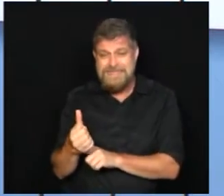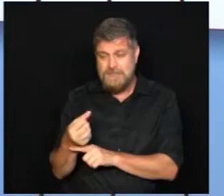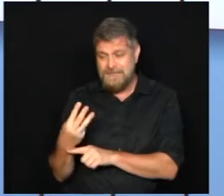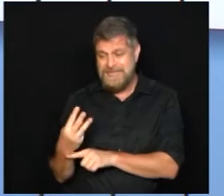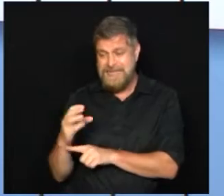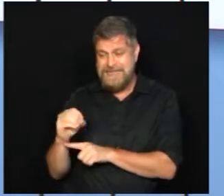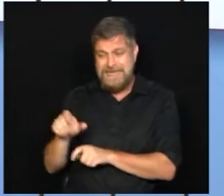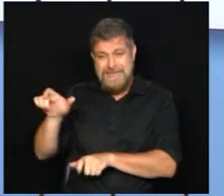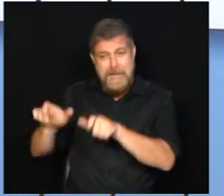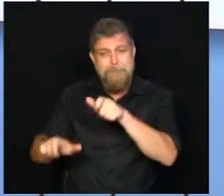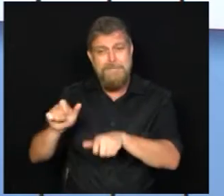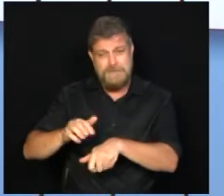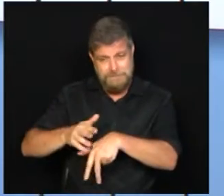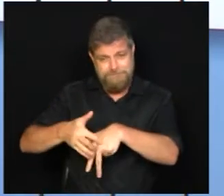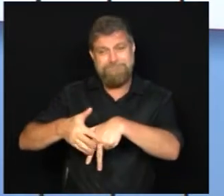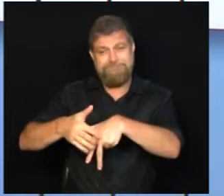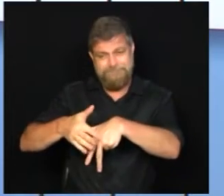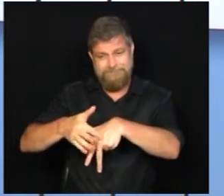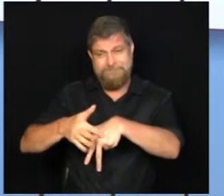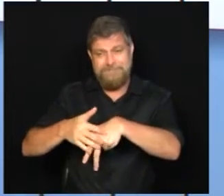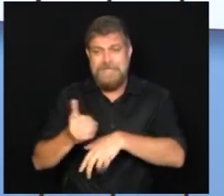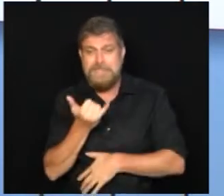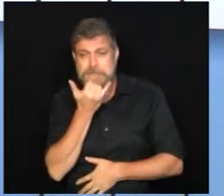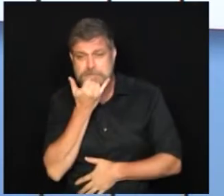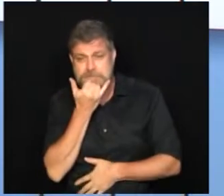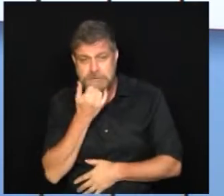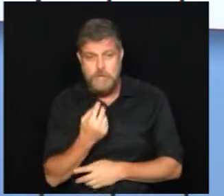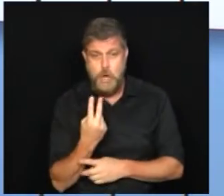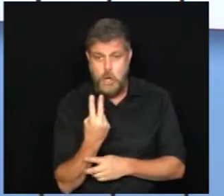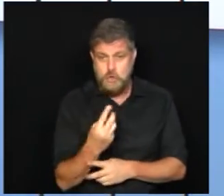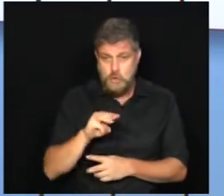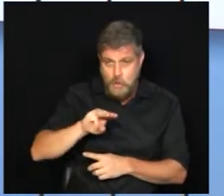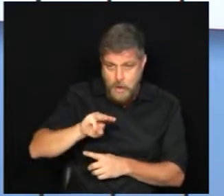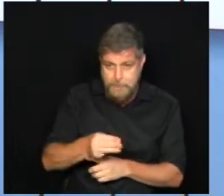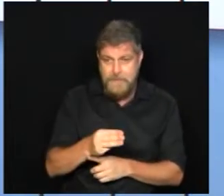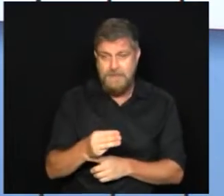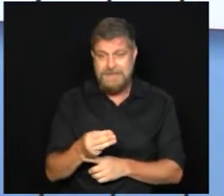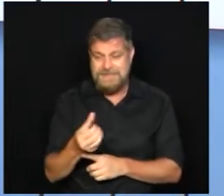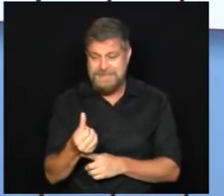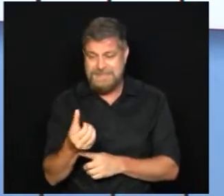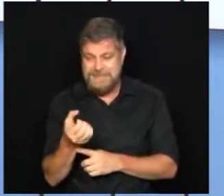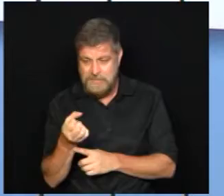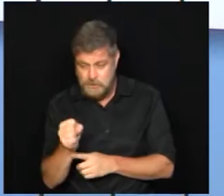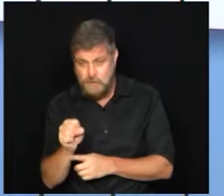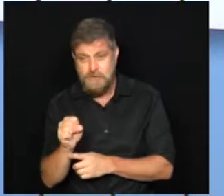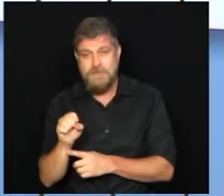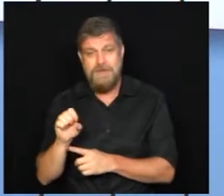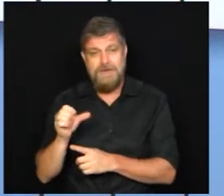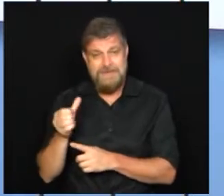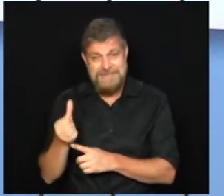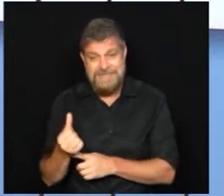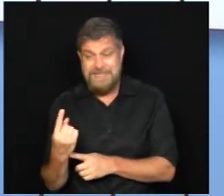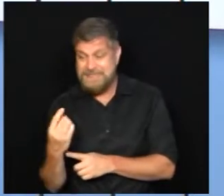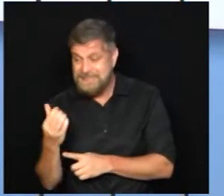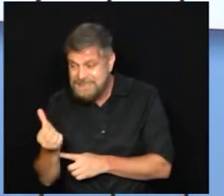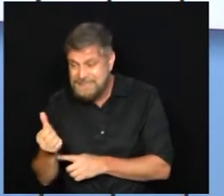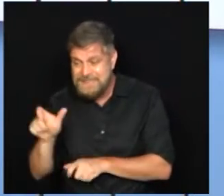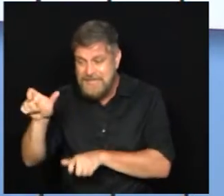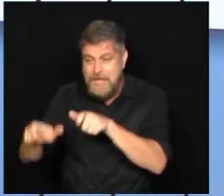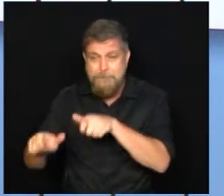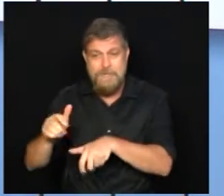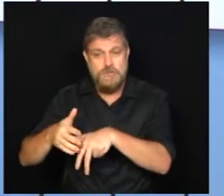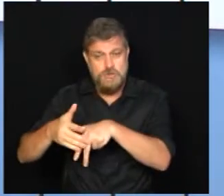1630 casos nós desculpa dois milhões e 68 1616 casos